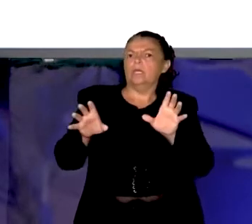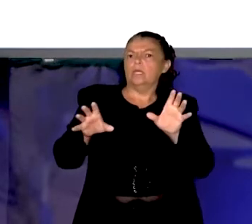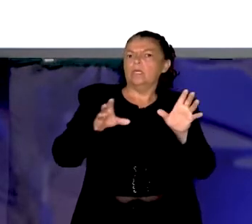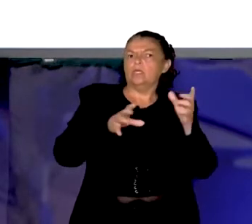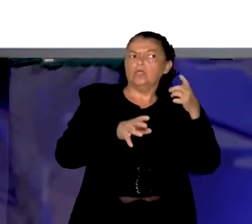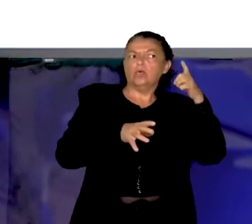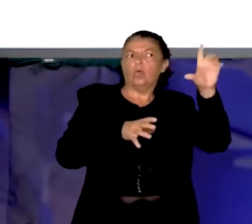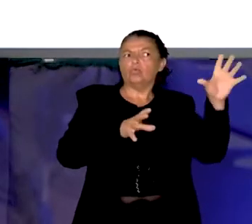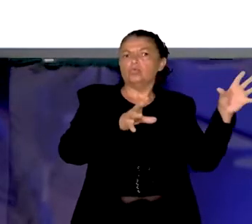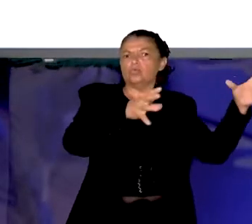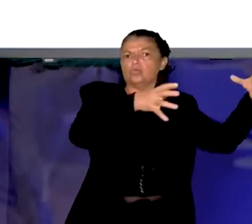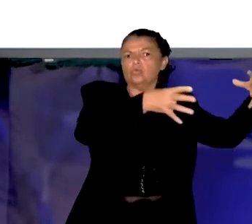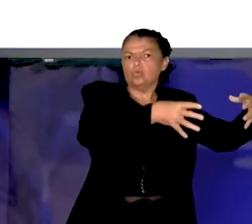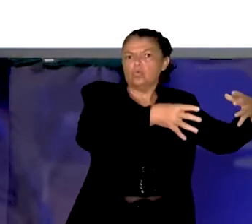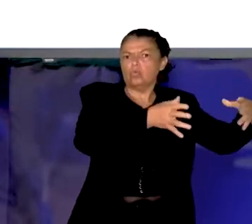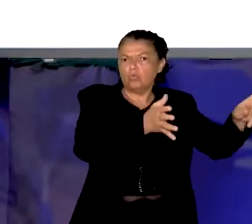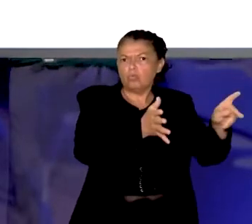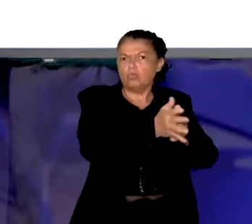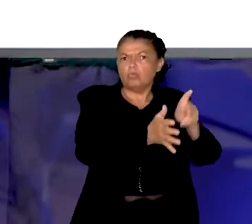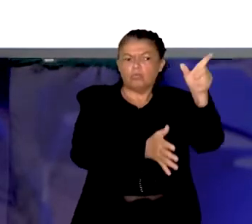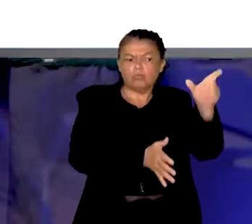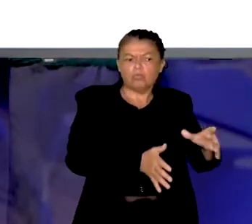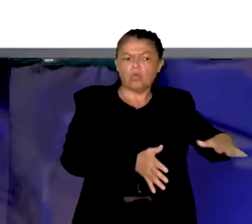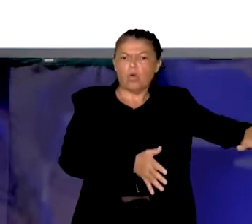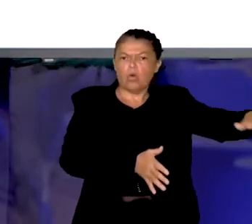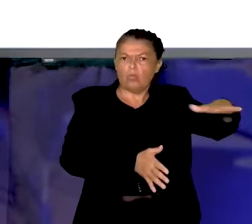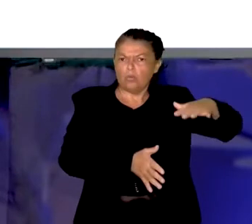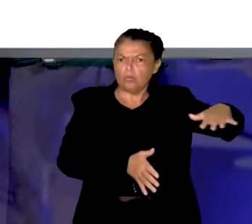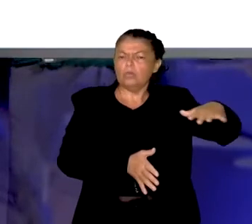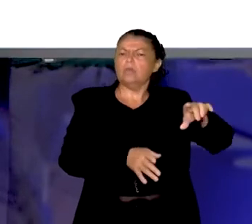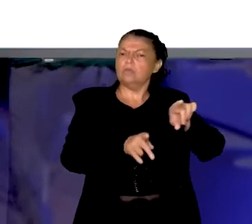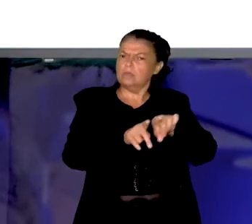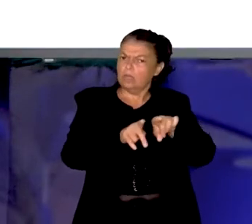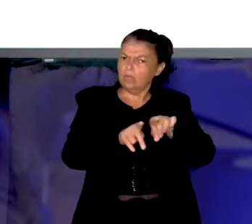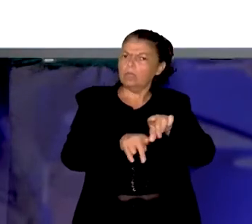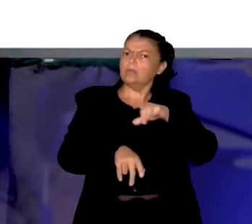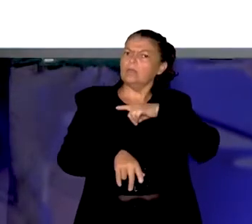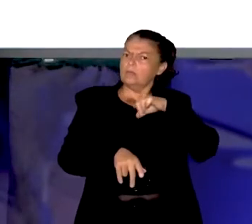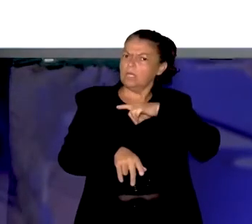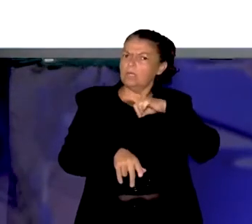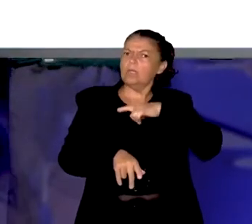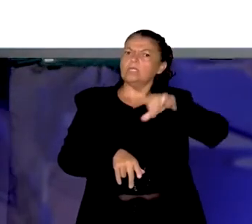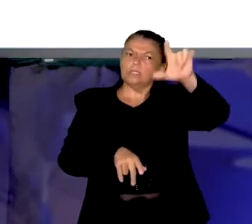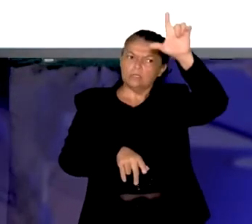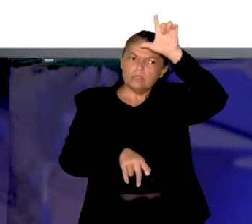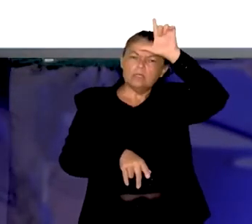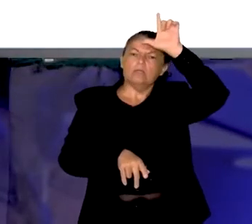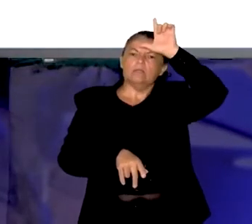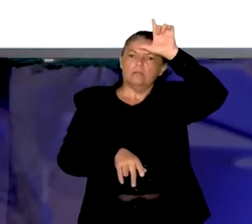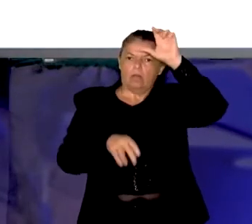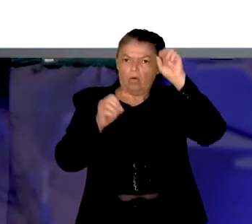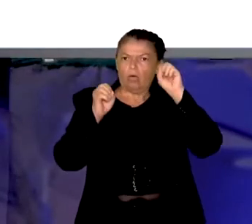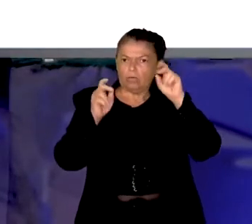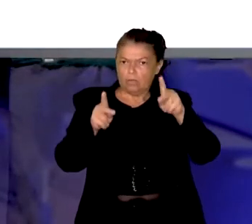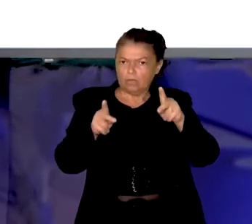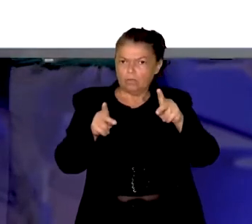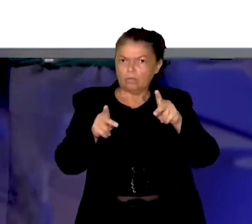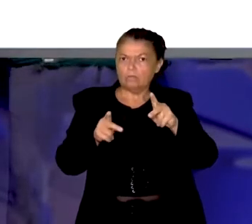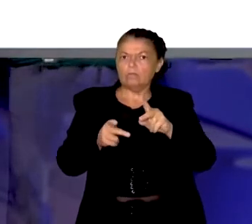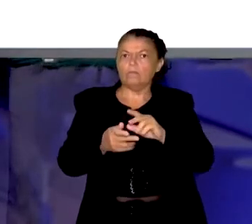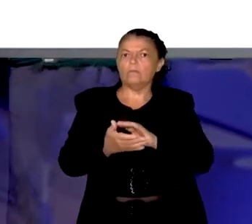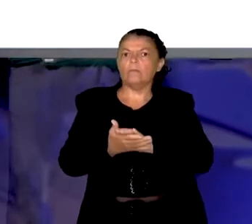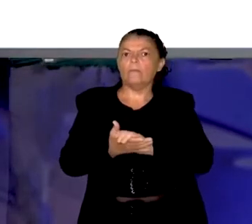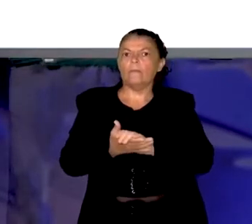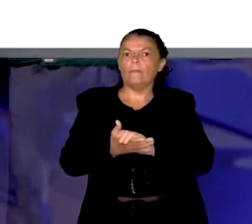outros que têm uma filosofia própria e específica de vida. Existem essas lideranças, ok? E no